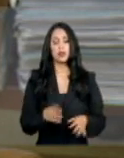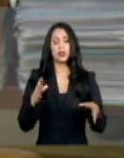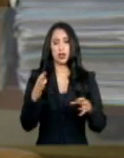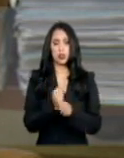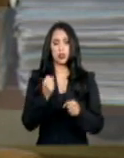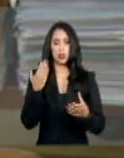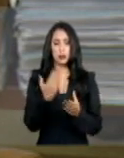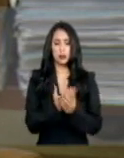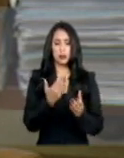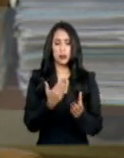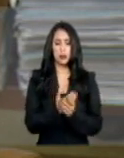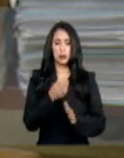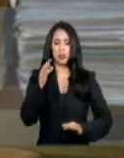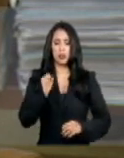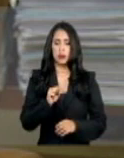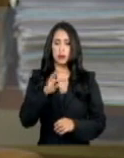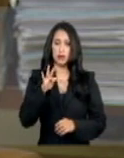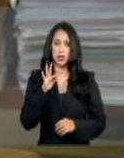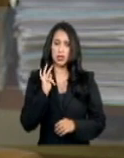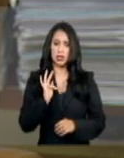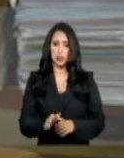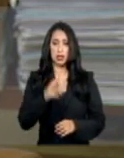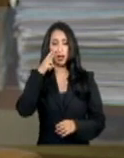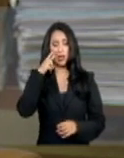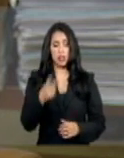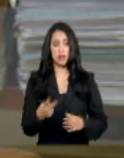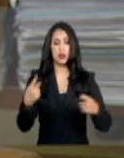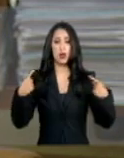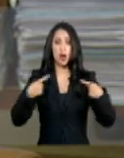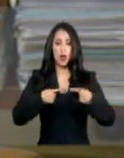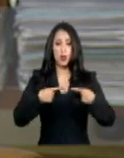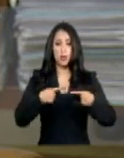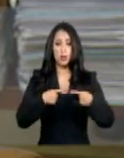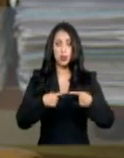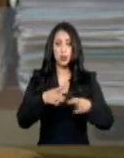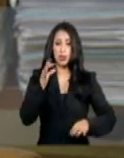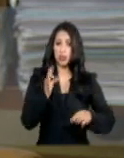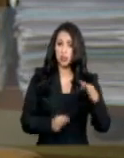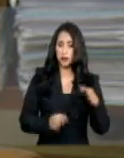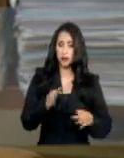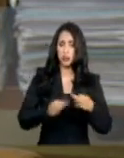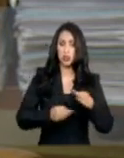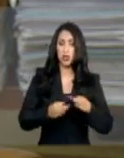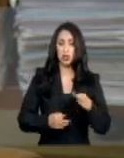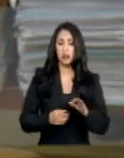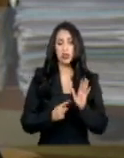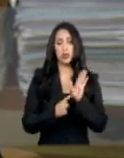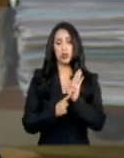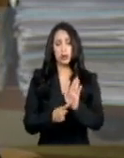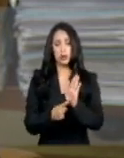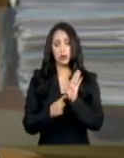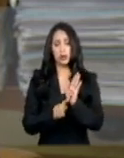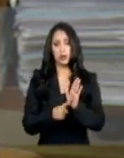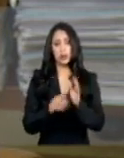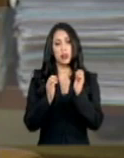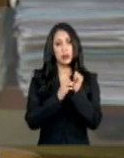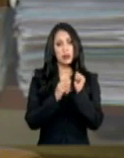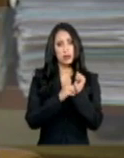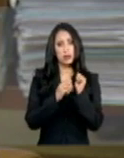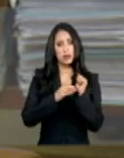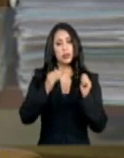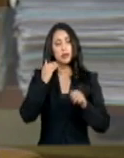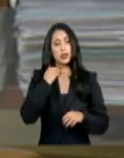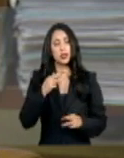por proclamou a plena compatibilidade jurídica da quebra do sigilo bancário com a norma inscrita nos